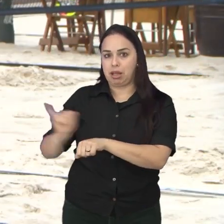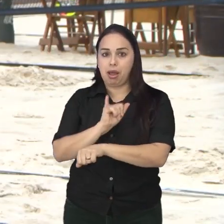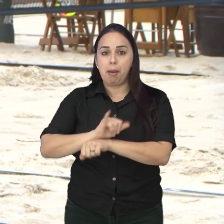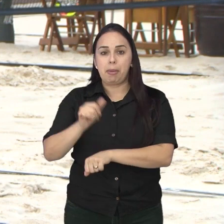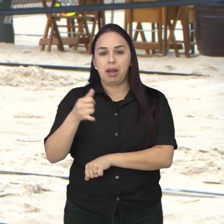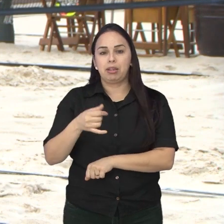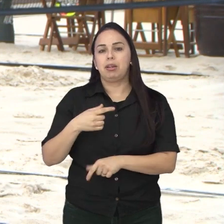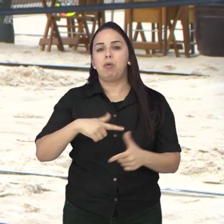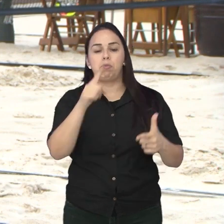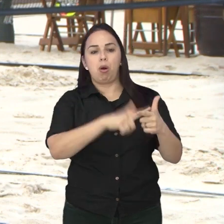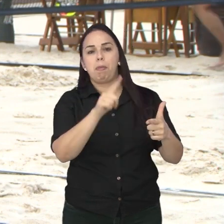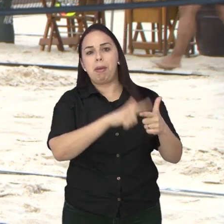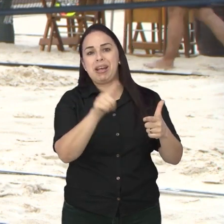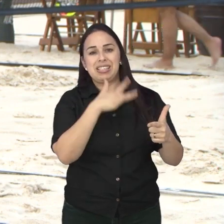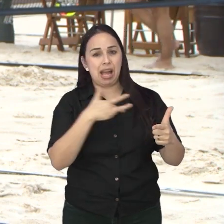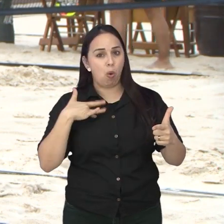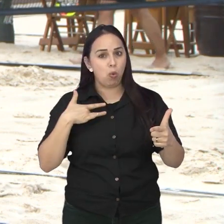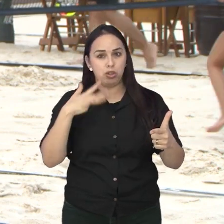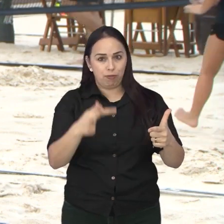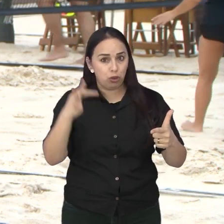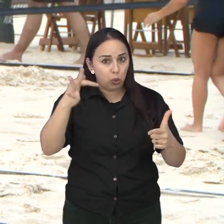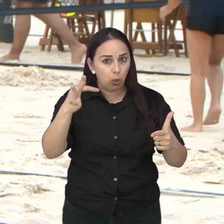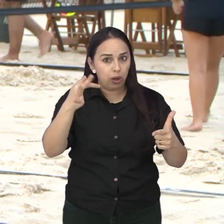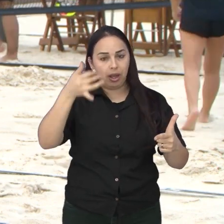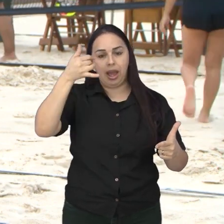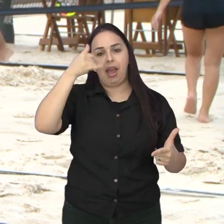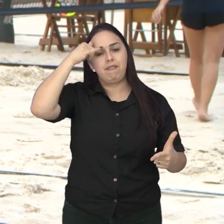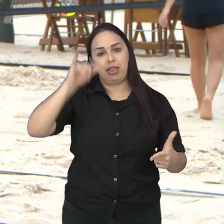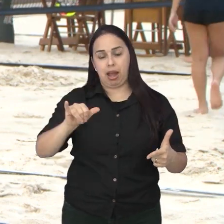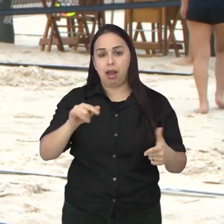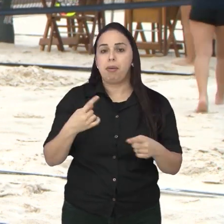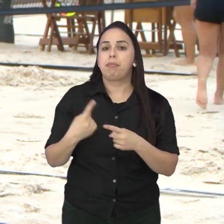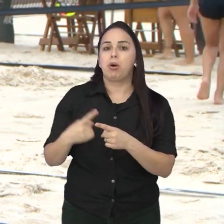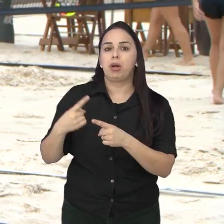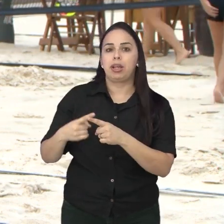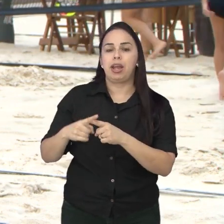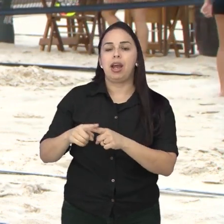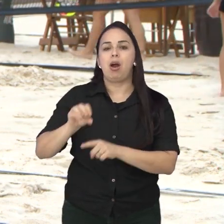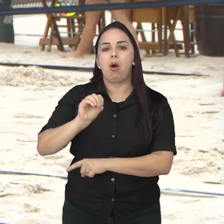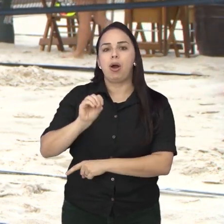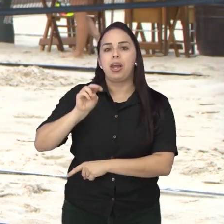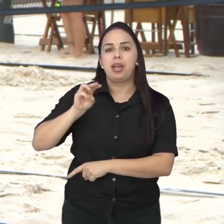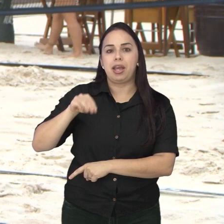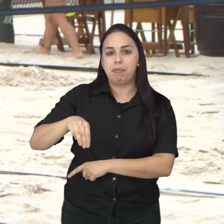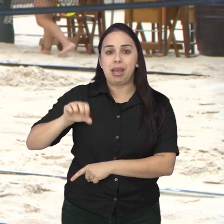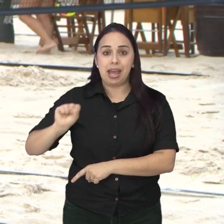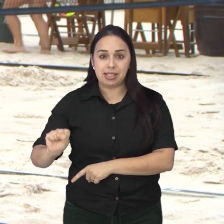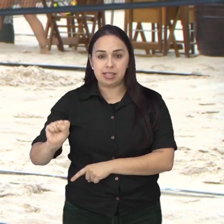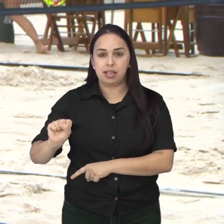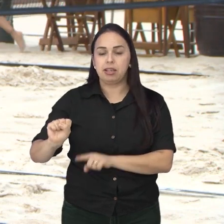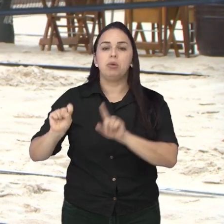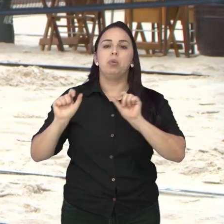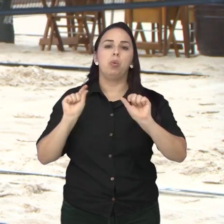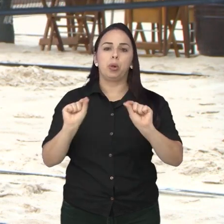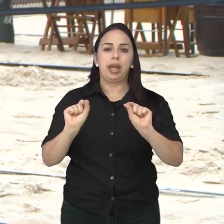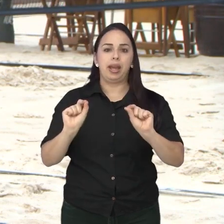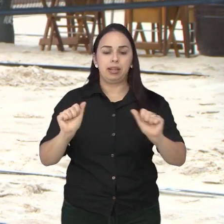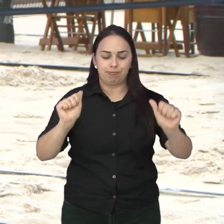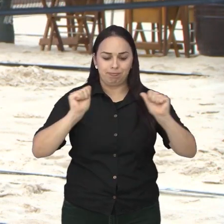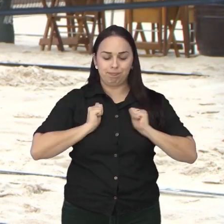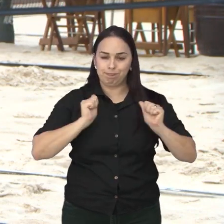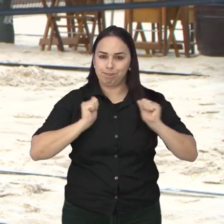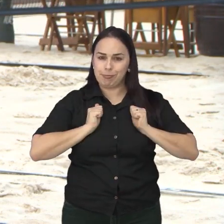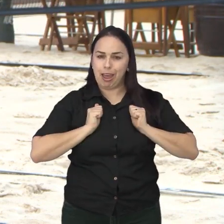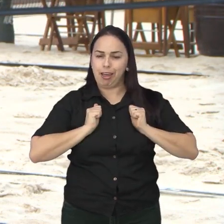apenas uma das alternativas para evitar problemas de saúde no futuro. Isso porque, de acordo com a OMS, o